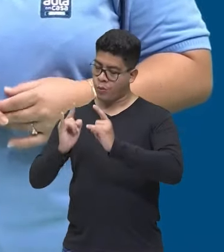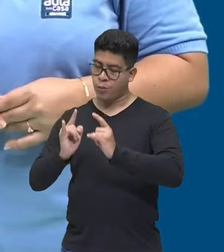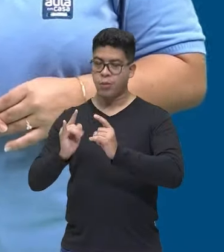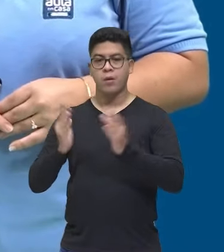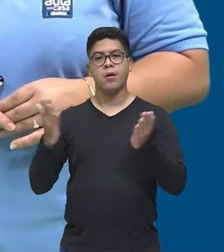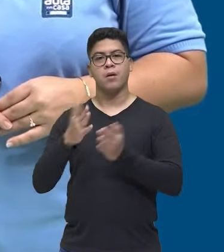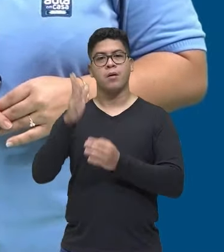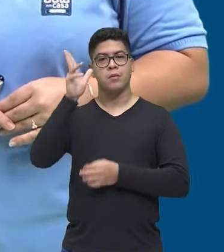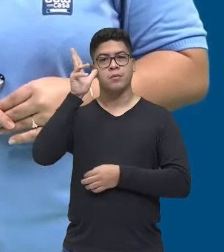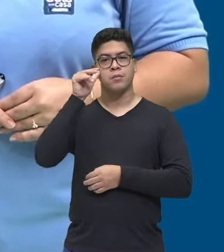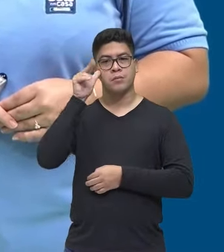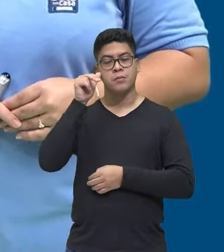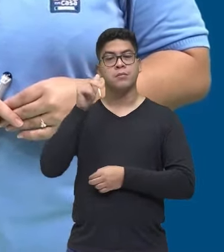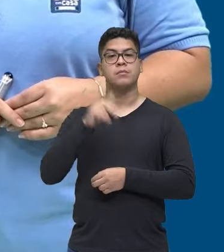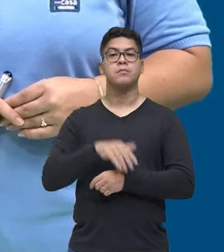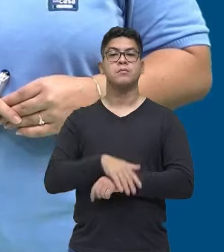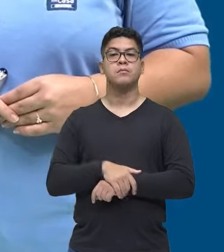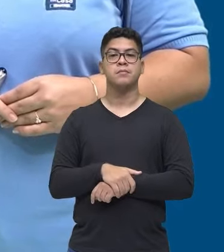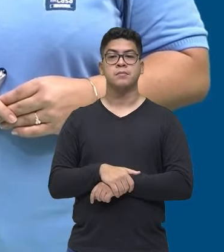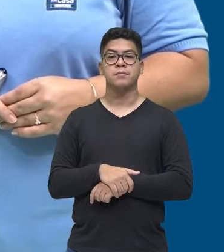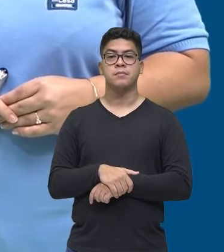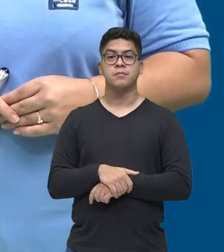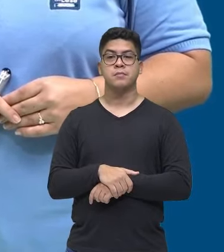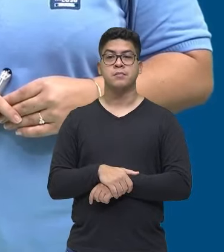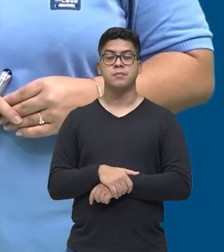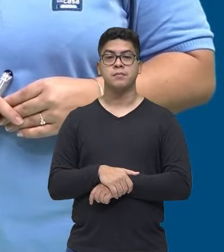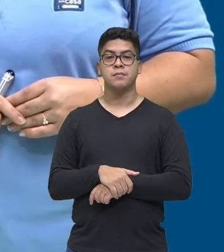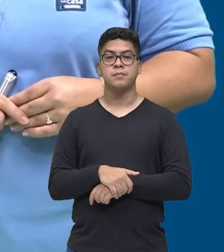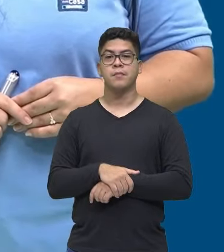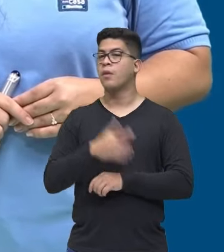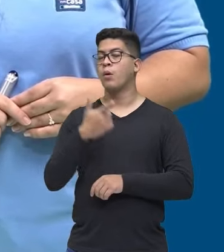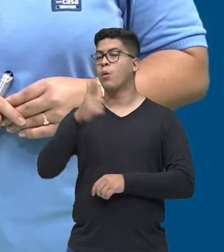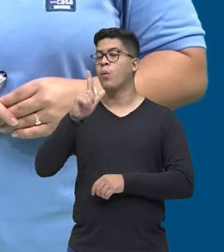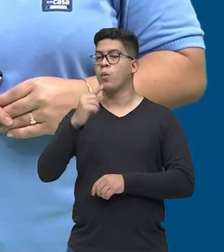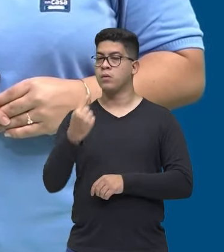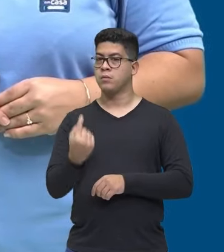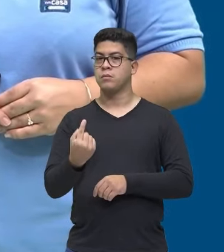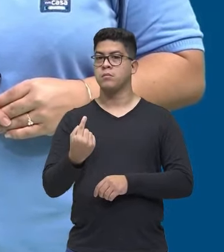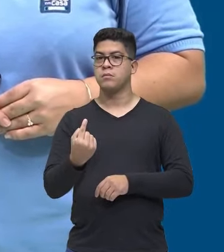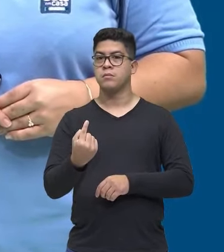Vamos agora a... Vamos ver qual é a próxima peça.